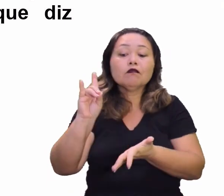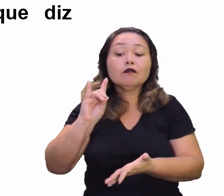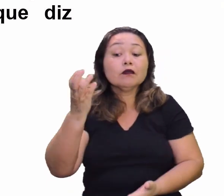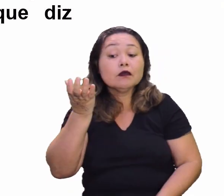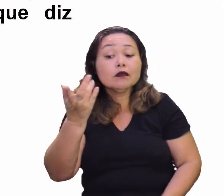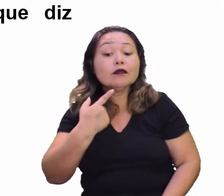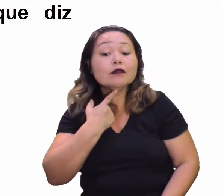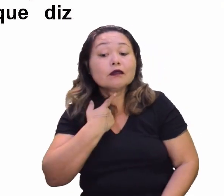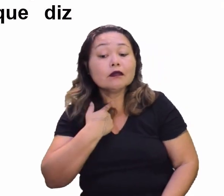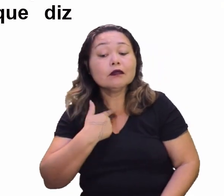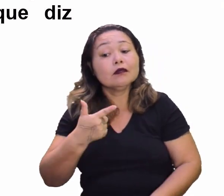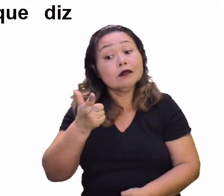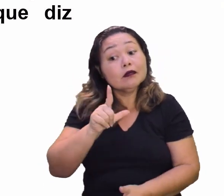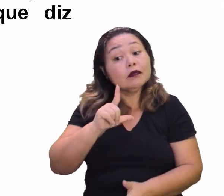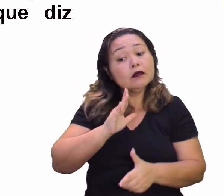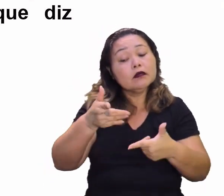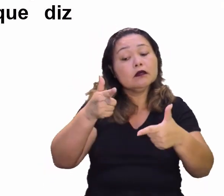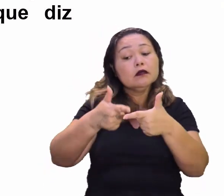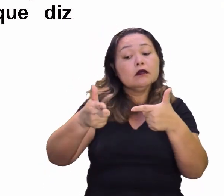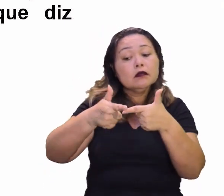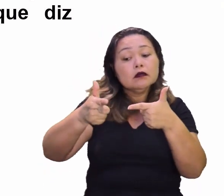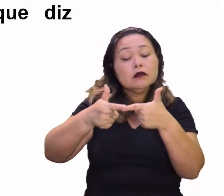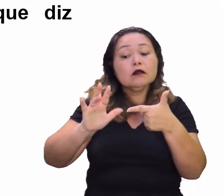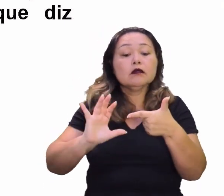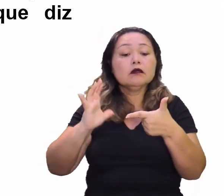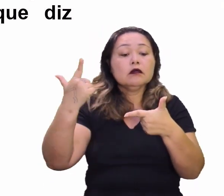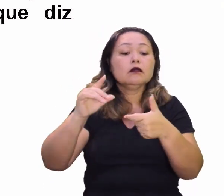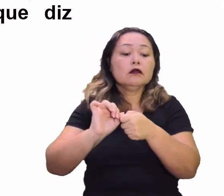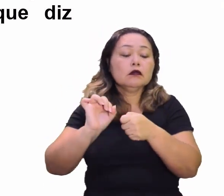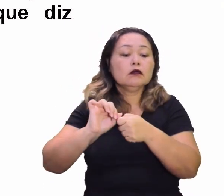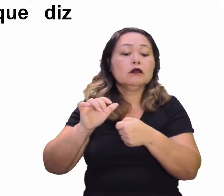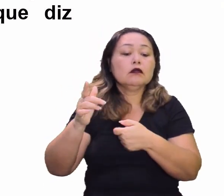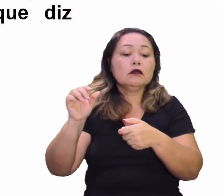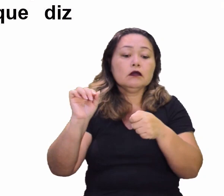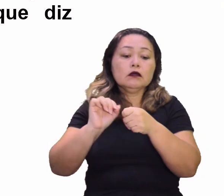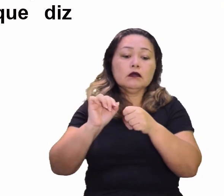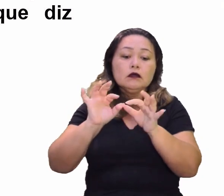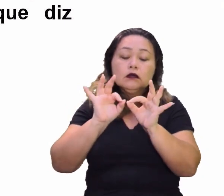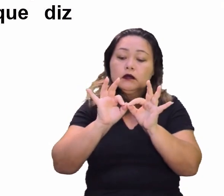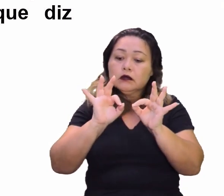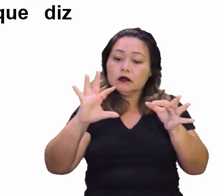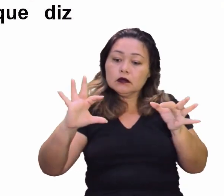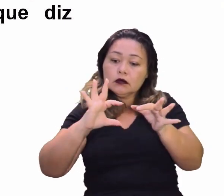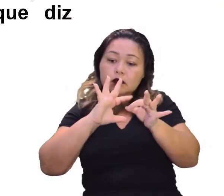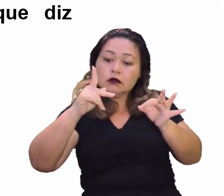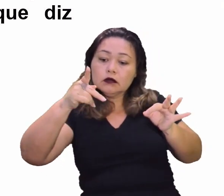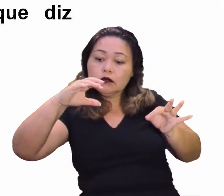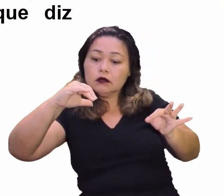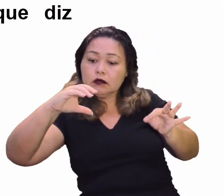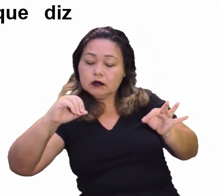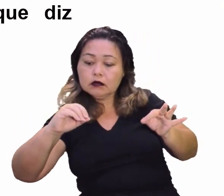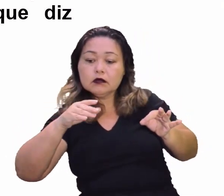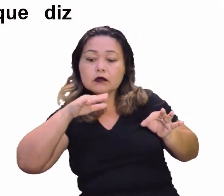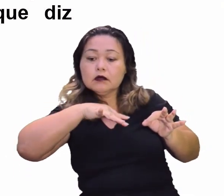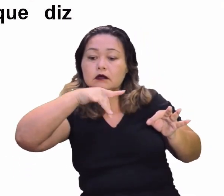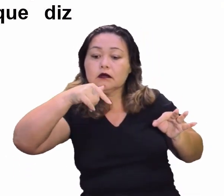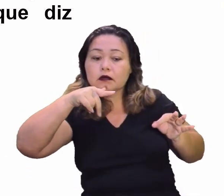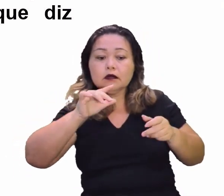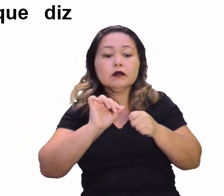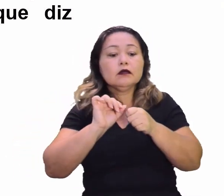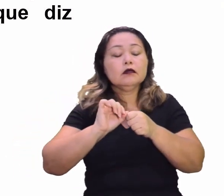diz a respeito ao problema de... Qual era o problema para resolver? A. Realizar a ligação ao